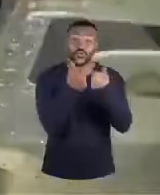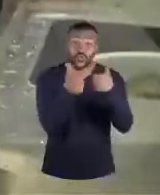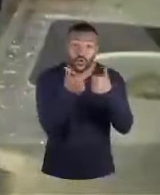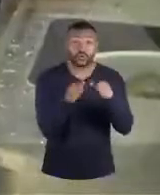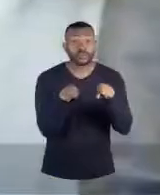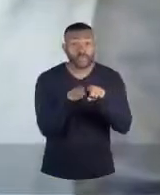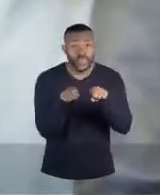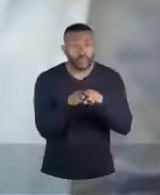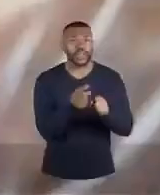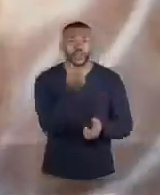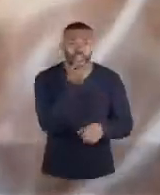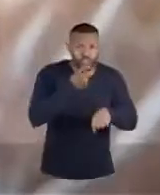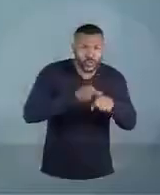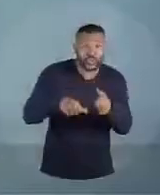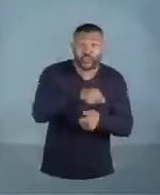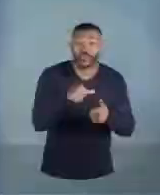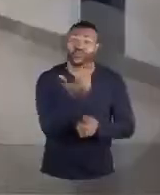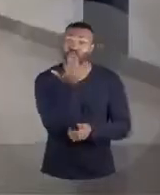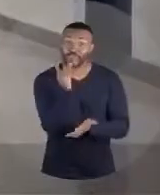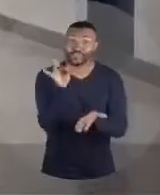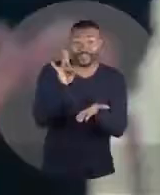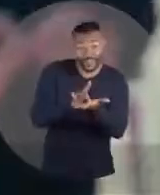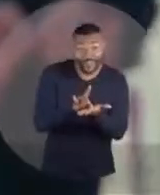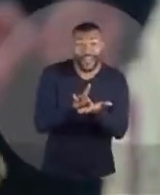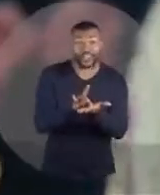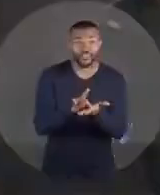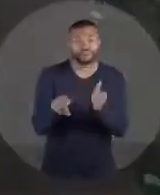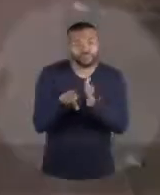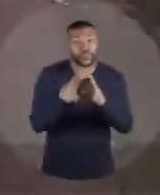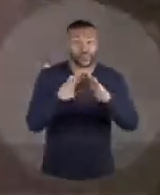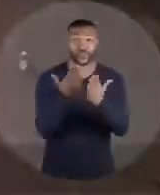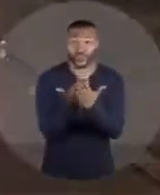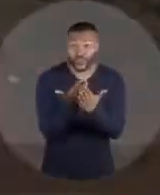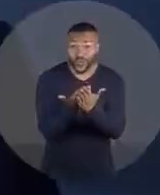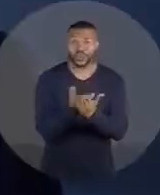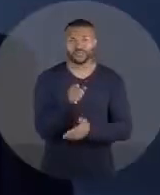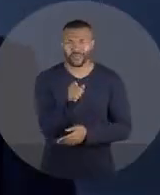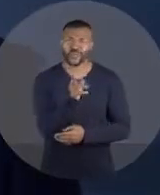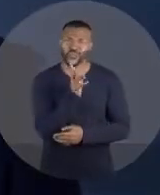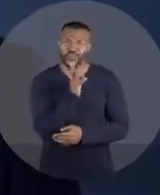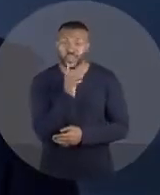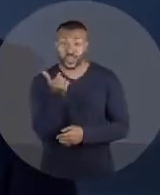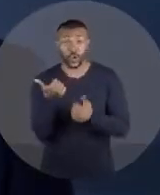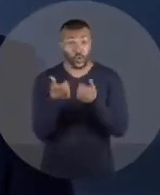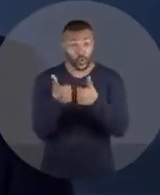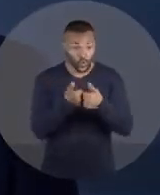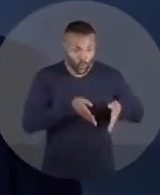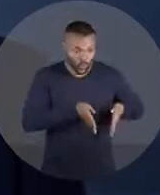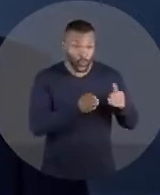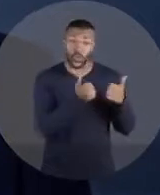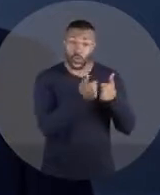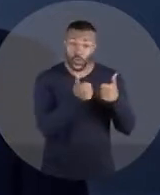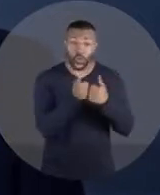ônibus e trocou a velha bolacha seca por comida de verdade na merenda escolar. Se você conhece o bilhete único, os